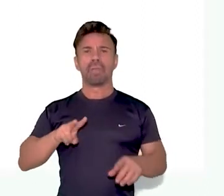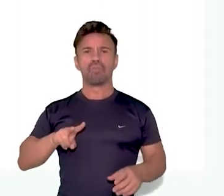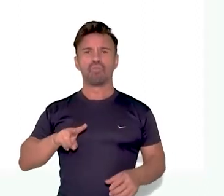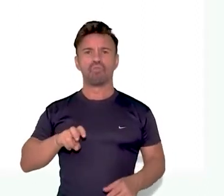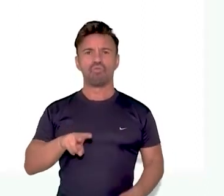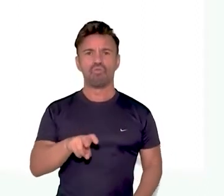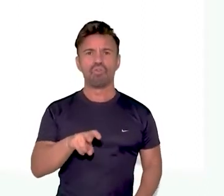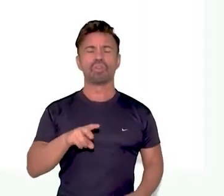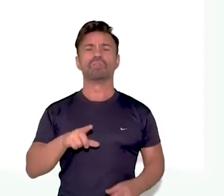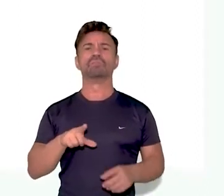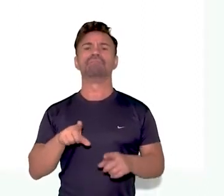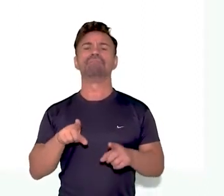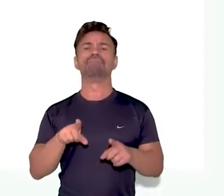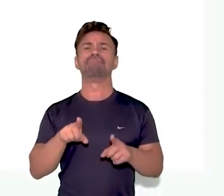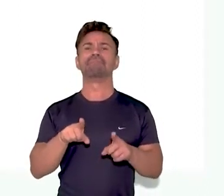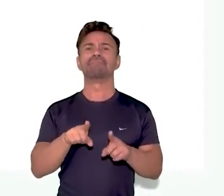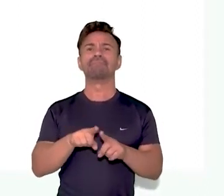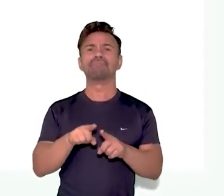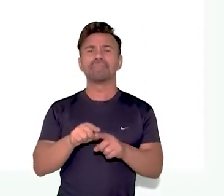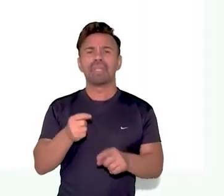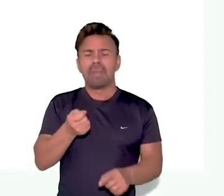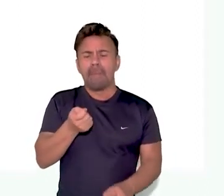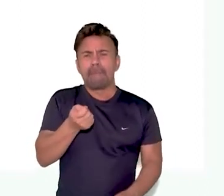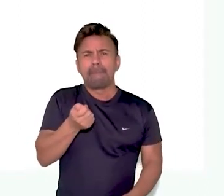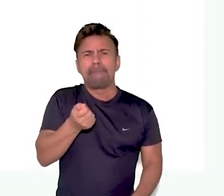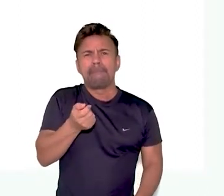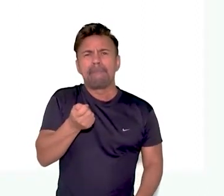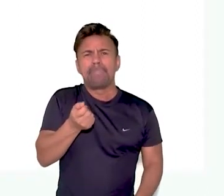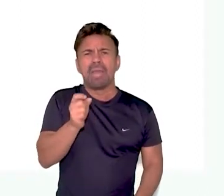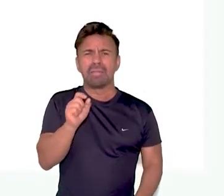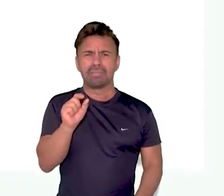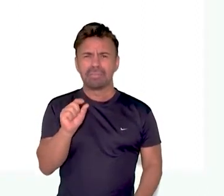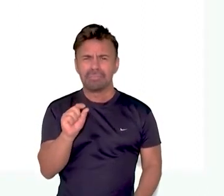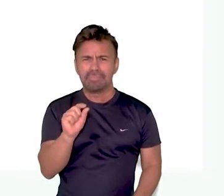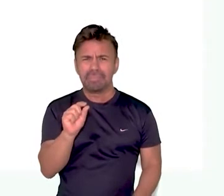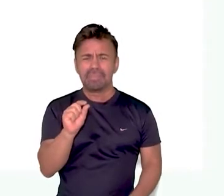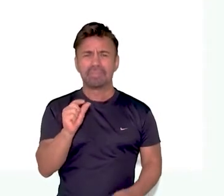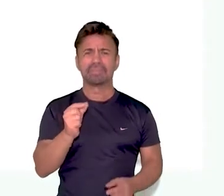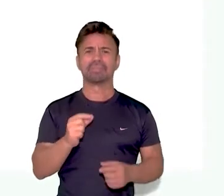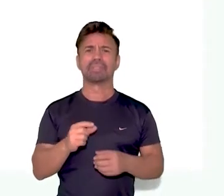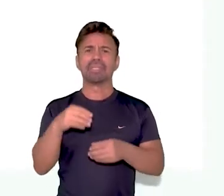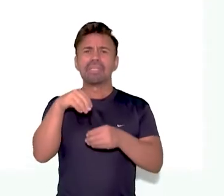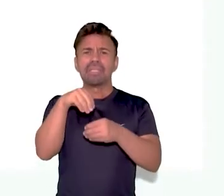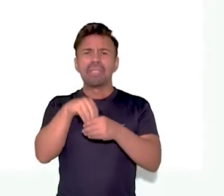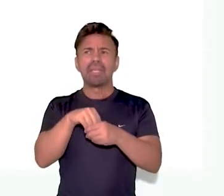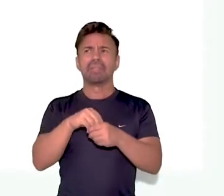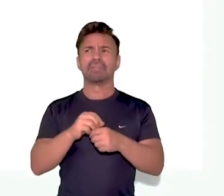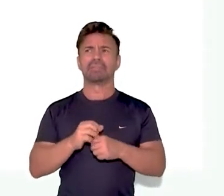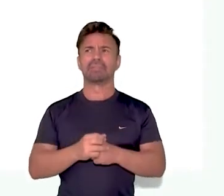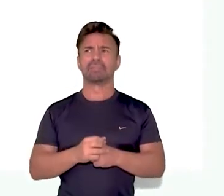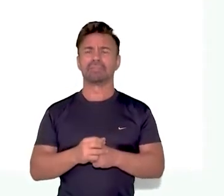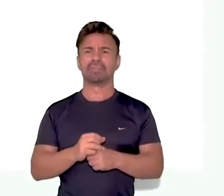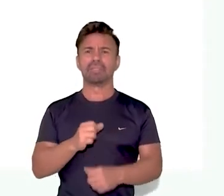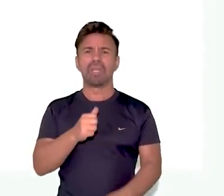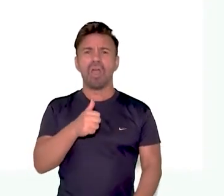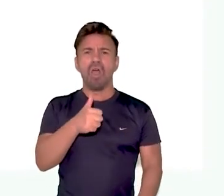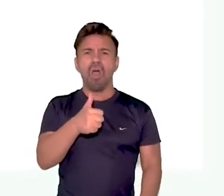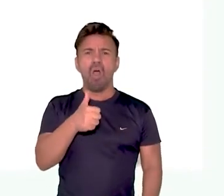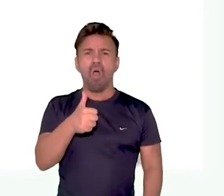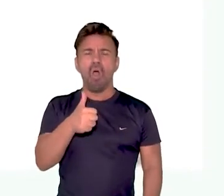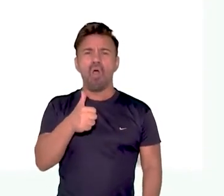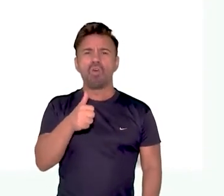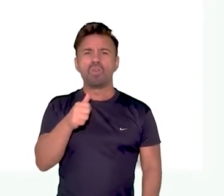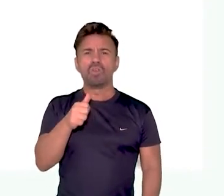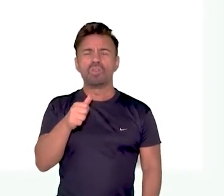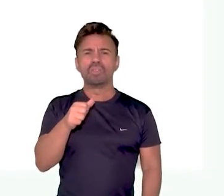vírus influenza é uma partícula e série esférica que têm um diâmetro interno de 11